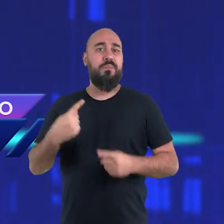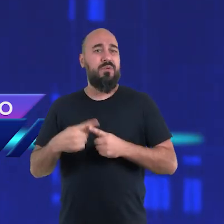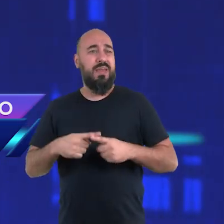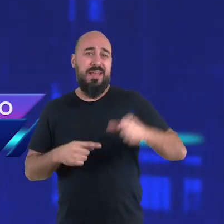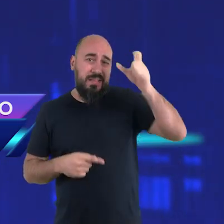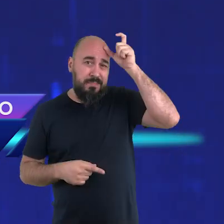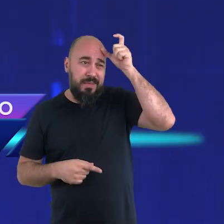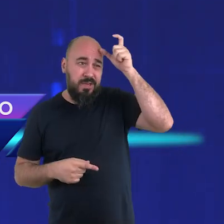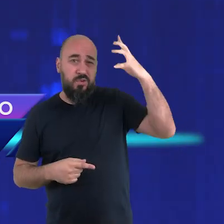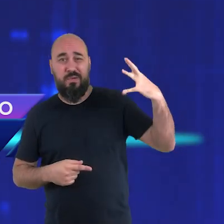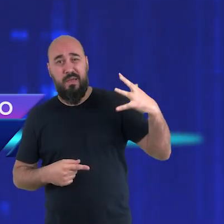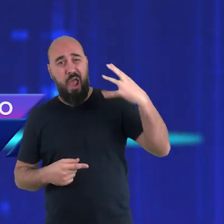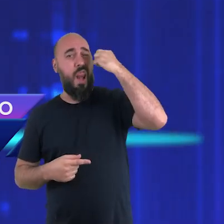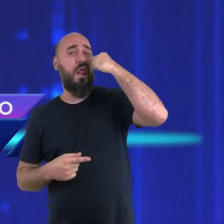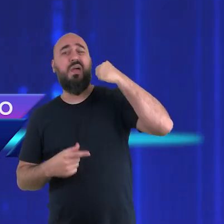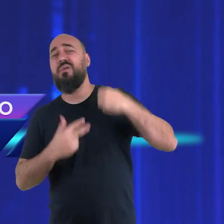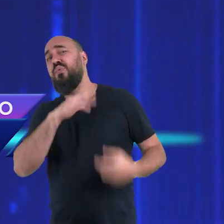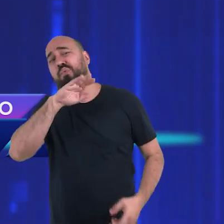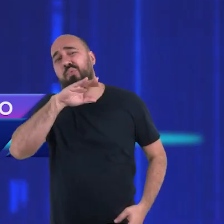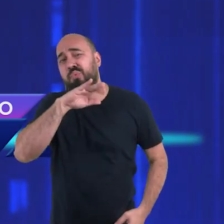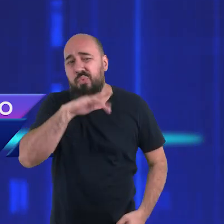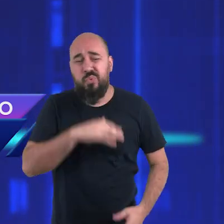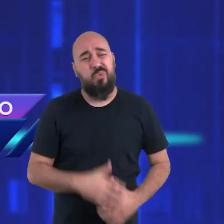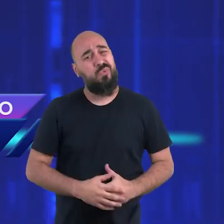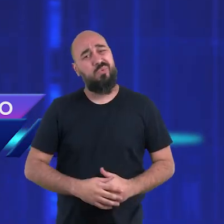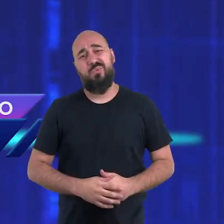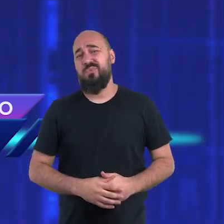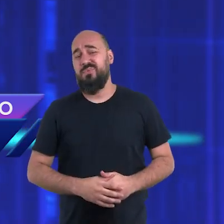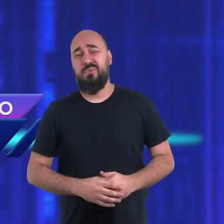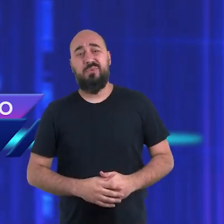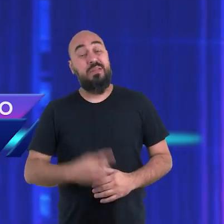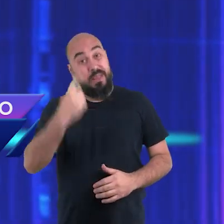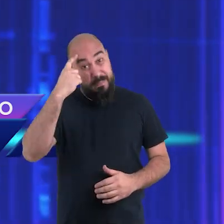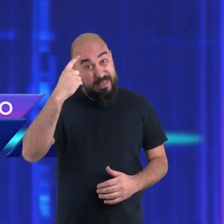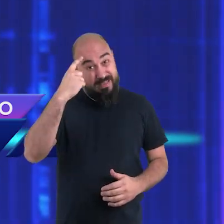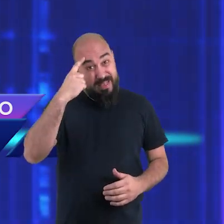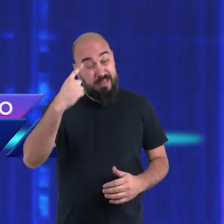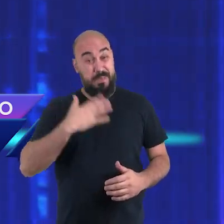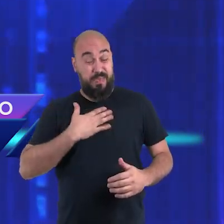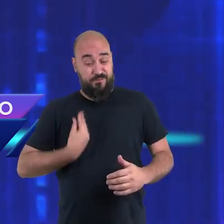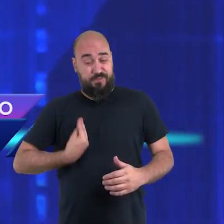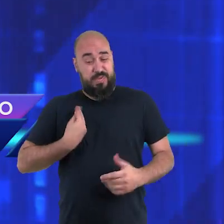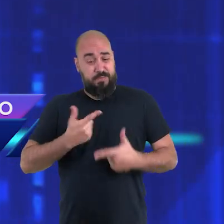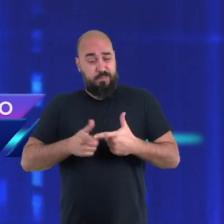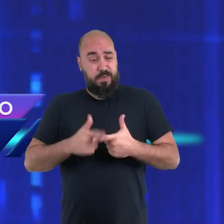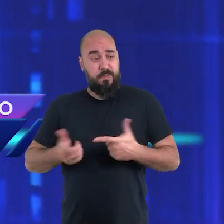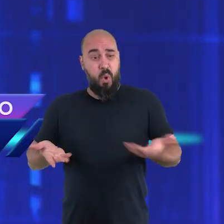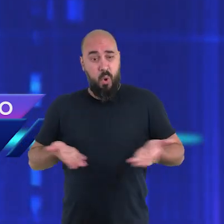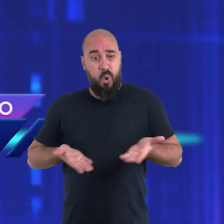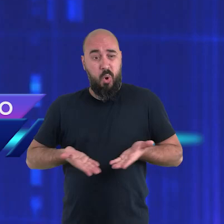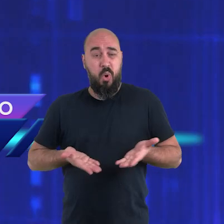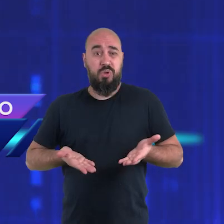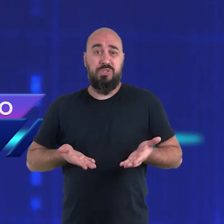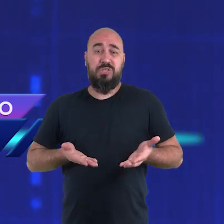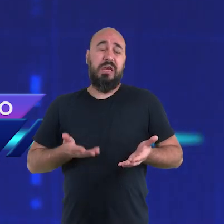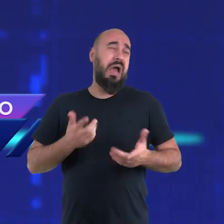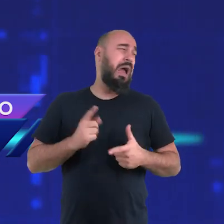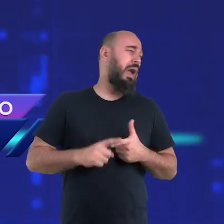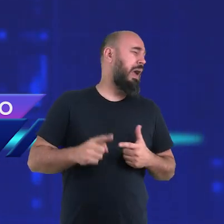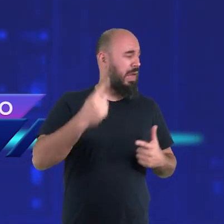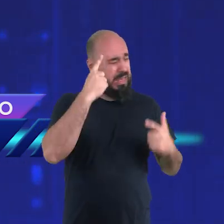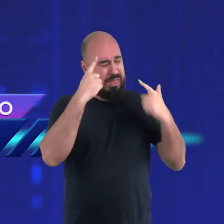inimigo de Deus. Portanto, não julgue sua vida pelo momento presente, mas olhe para aquilo que Deus vai